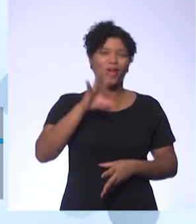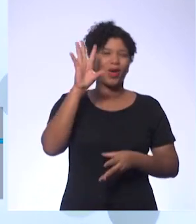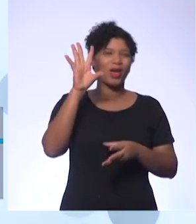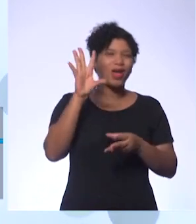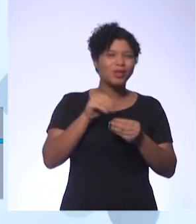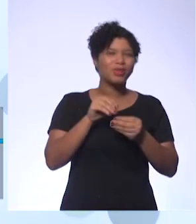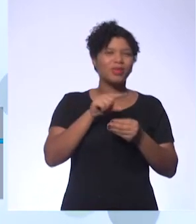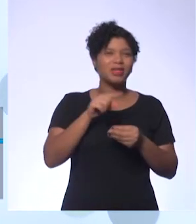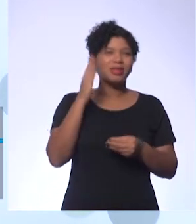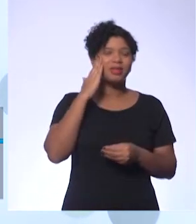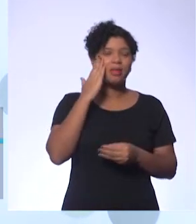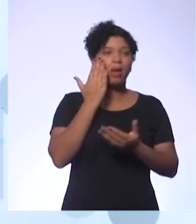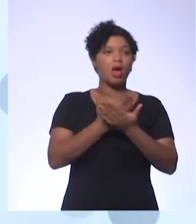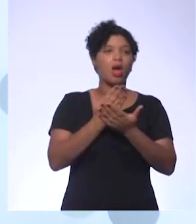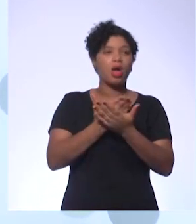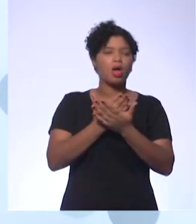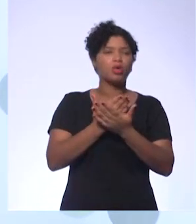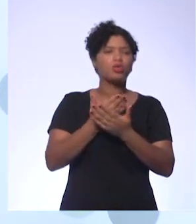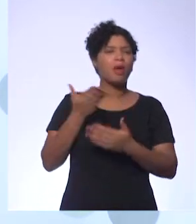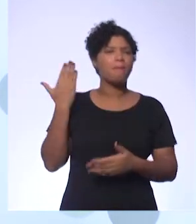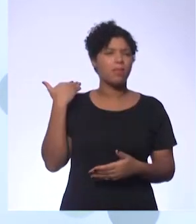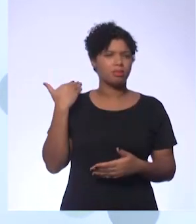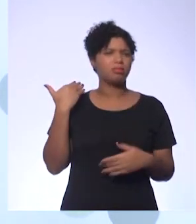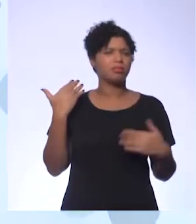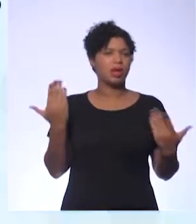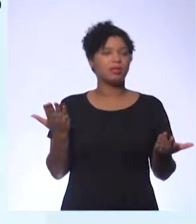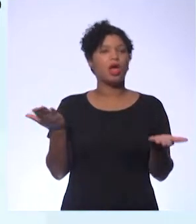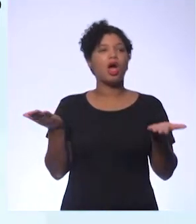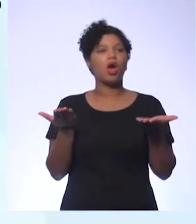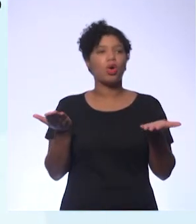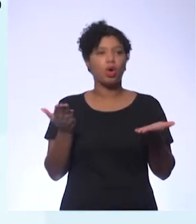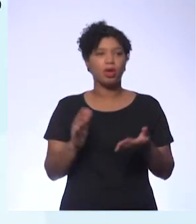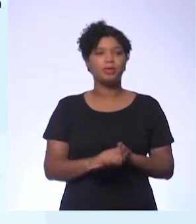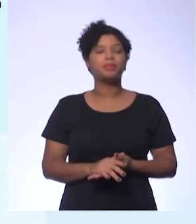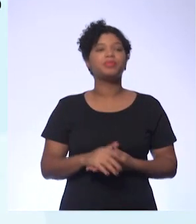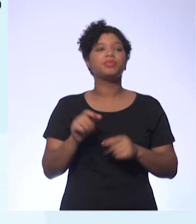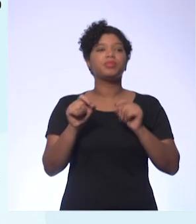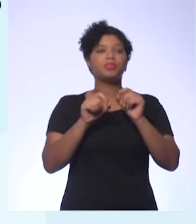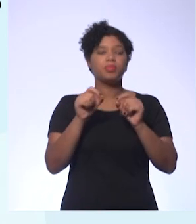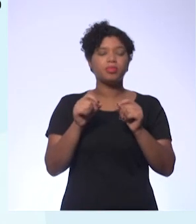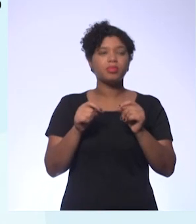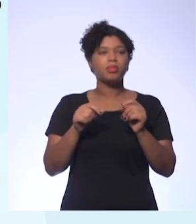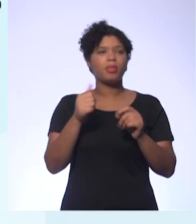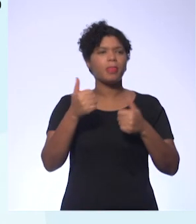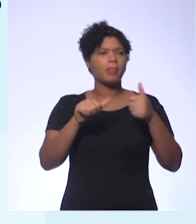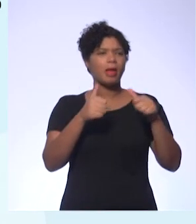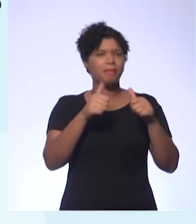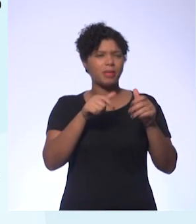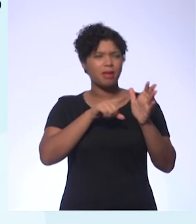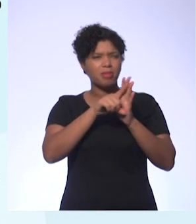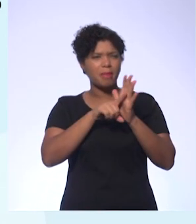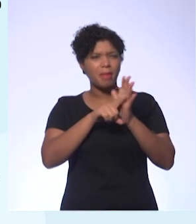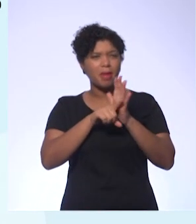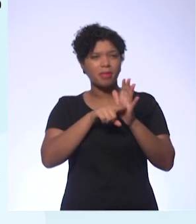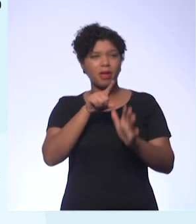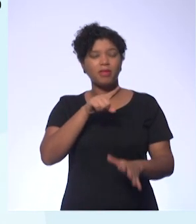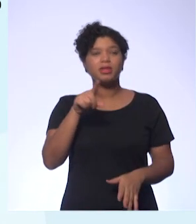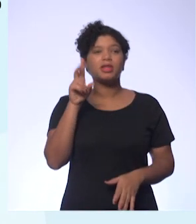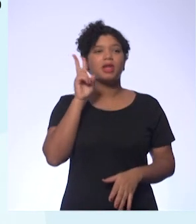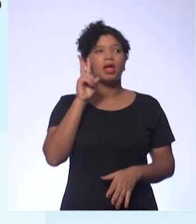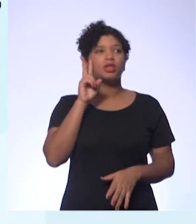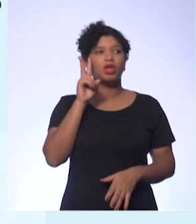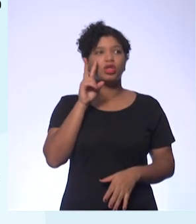aula. Eu vou colocar para vocês aqui uma análise de fontes iconográficas para que vocês possam mobilizar a atitude